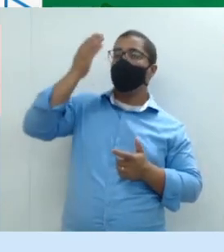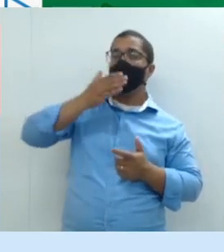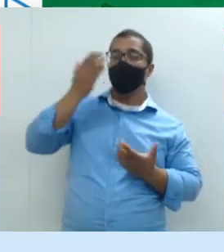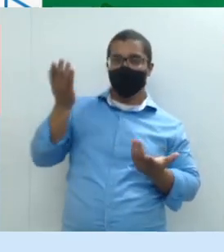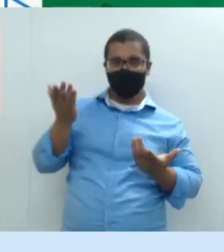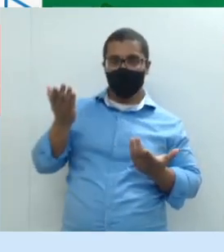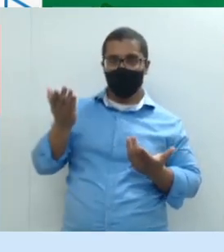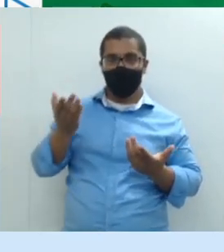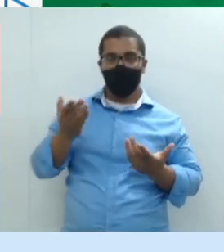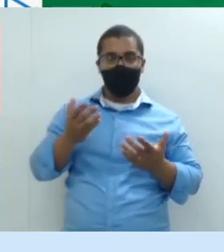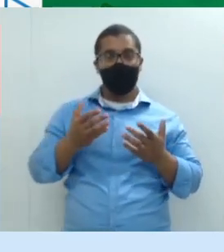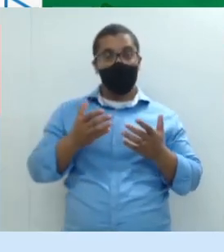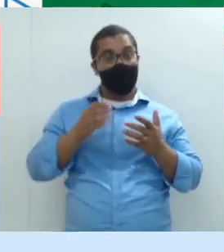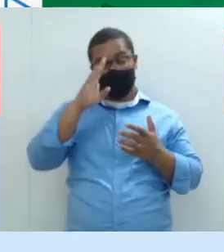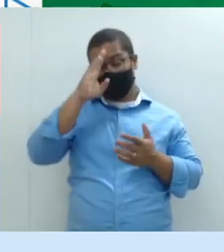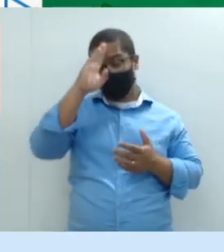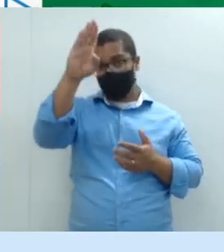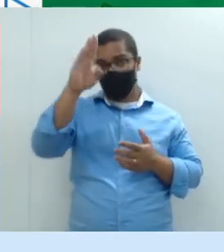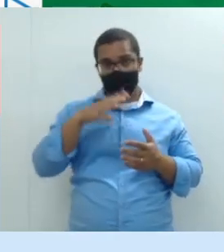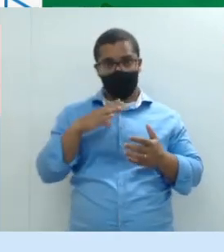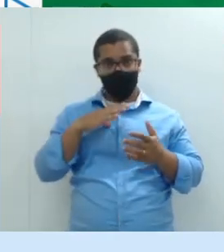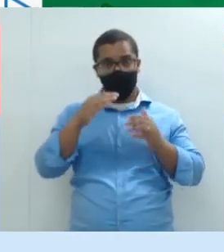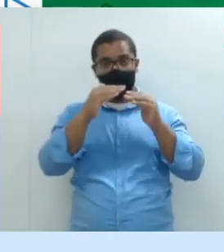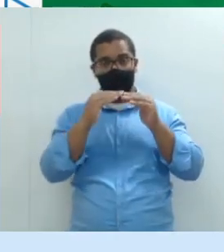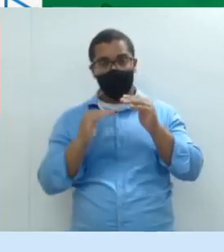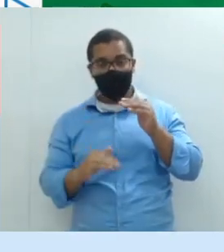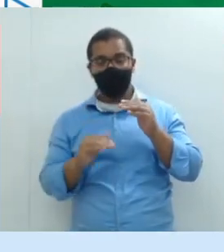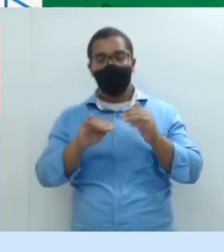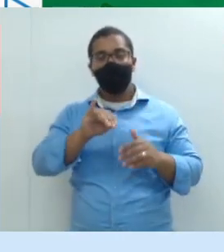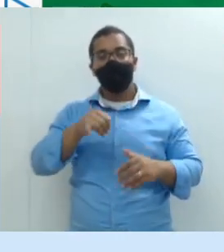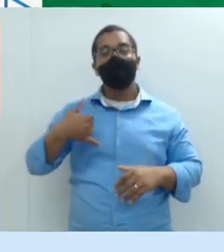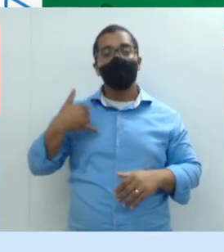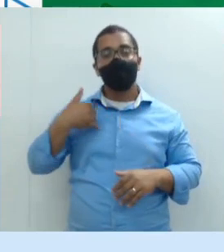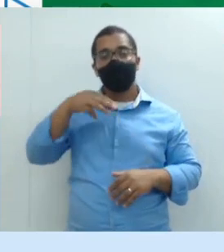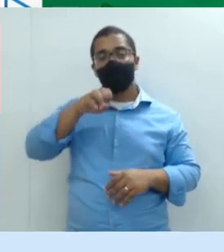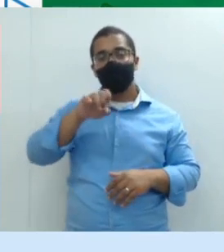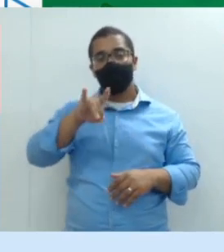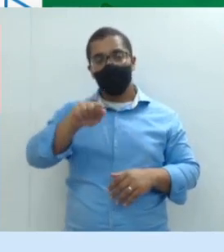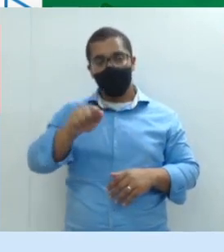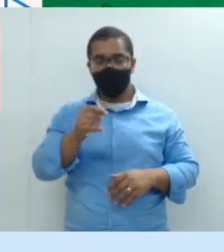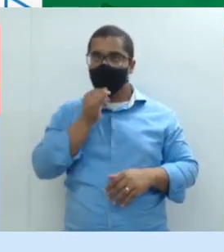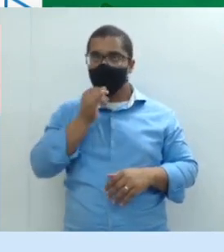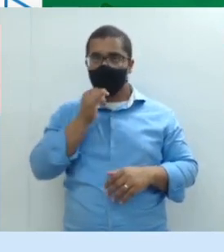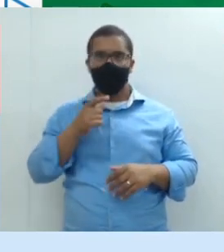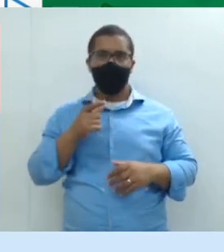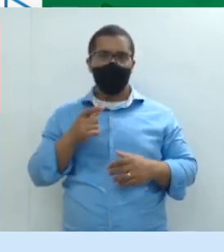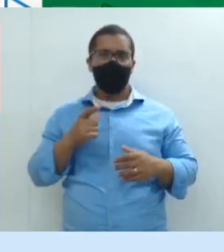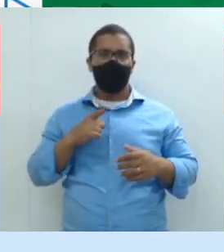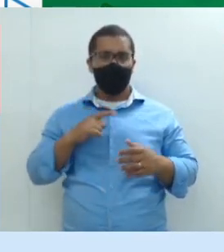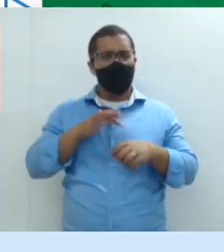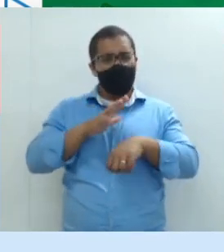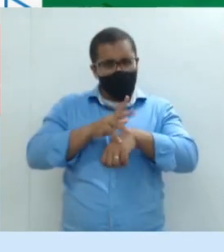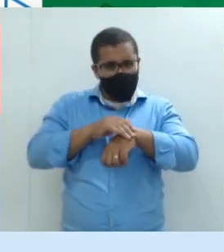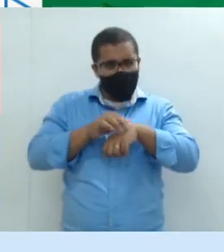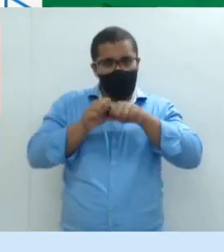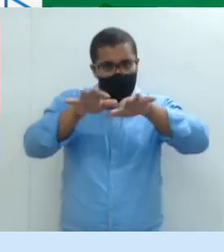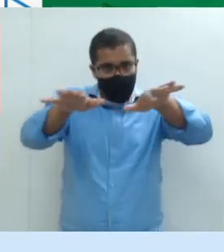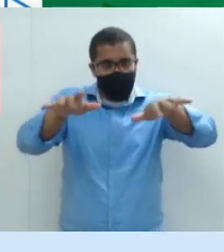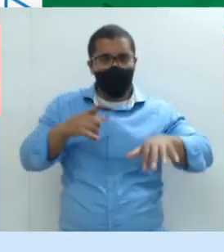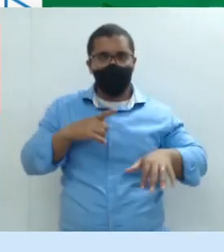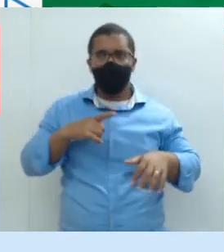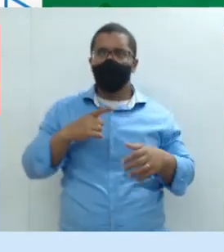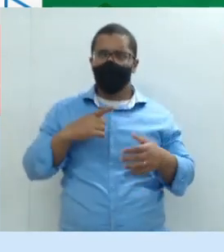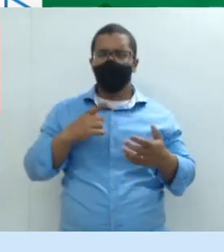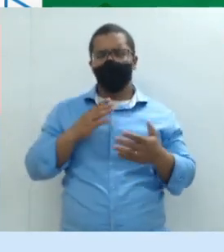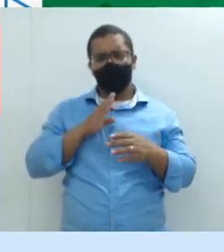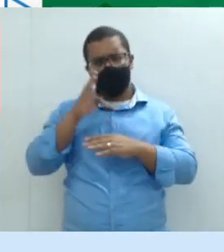Baixa Idade Média, quando você vai ter eventos, por exemplo, como a Peste Negra. Pô, se eu sou um cristão bacana, se eu recolho meu dízimo direitinho, se eu acredito em